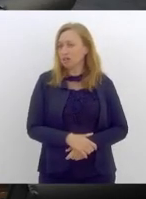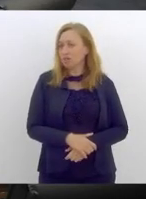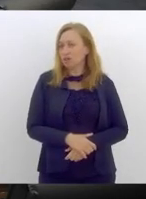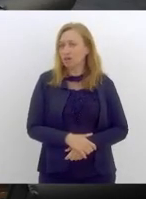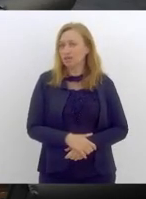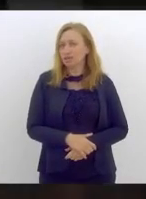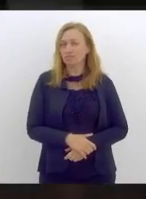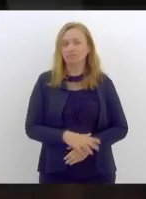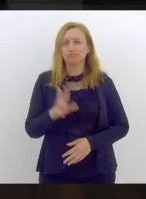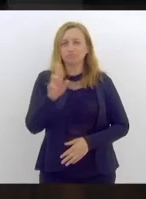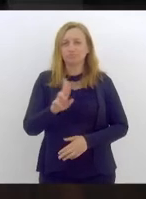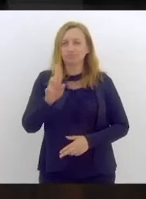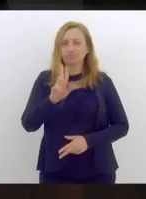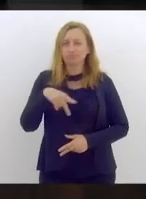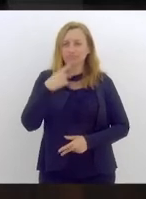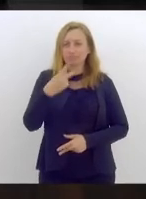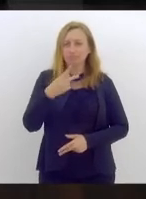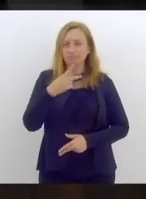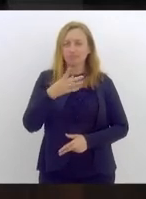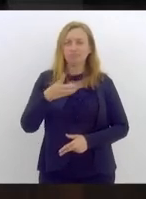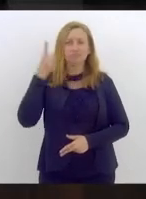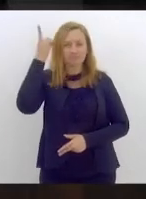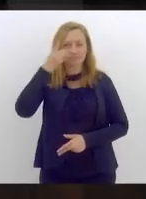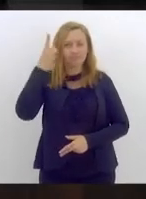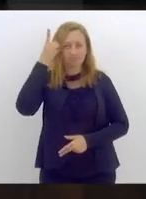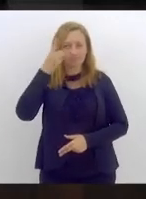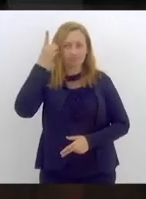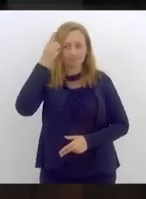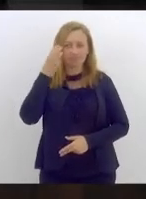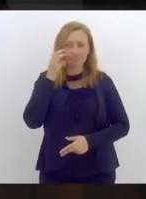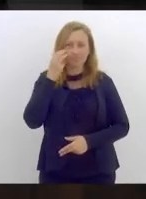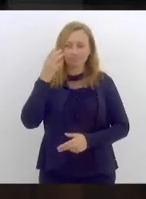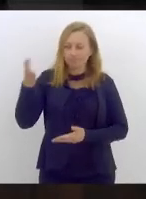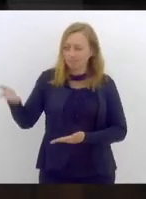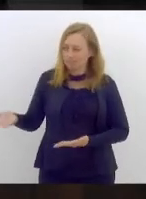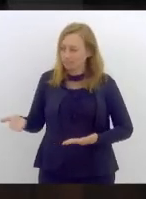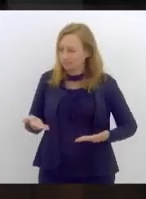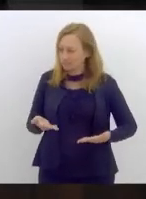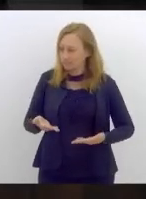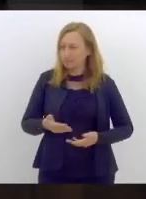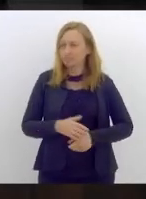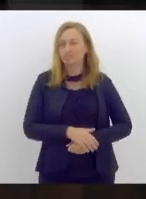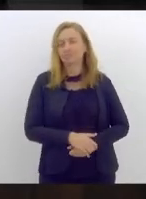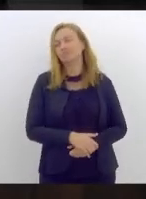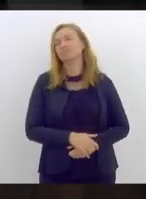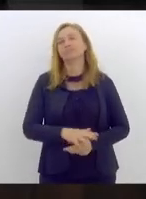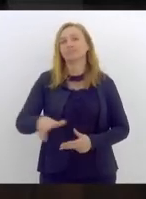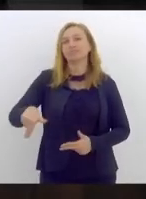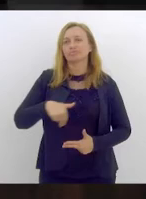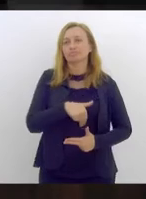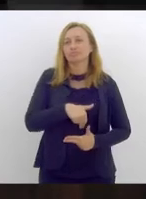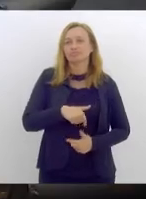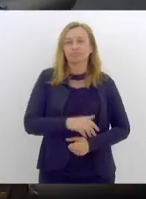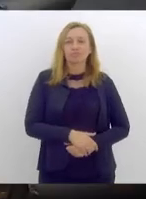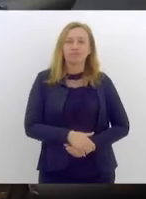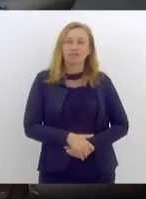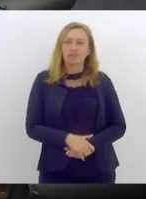para fazer o uso da palavra convido para ocupar a Tribuna ou Deputado Valdete Carneiro